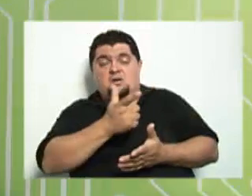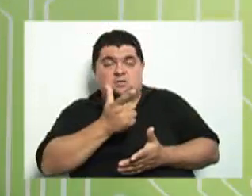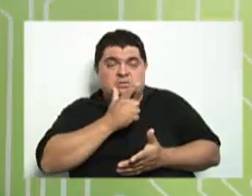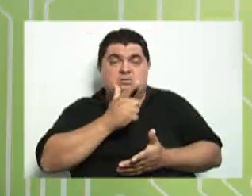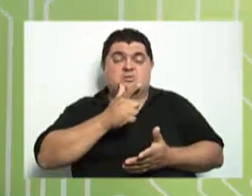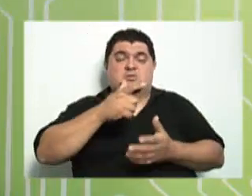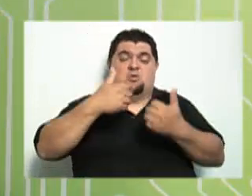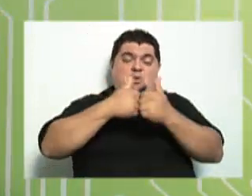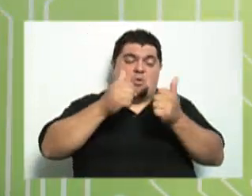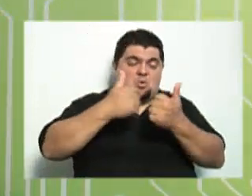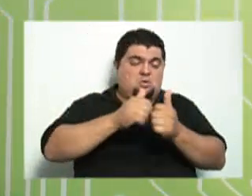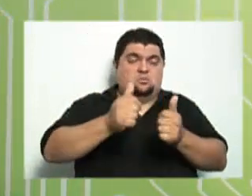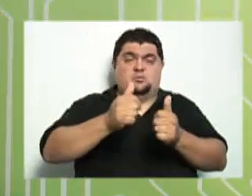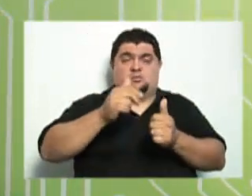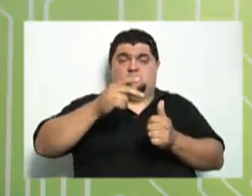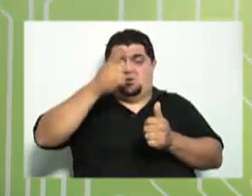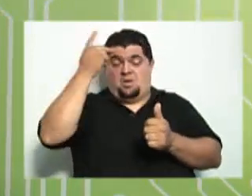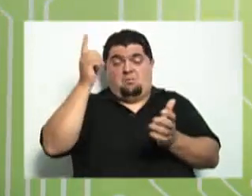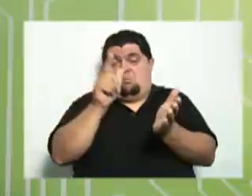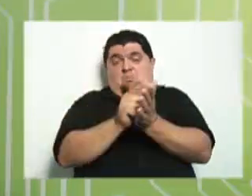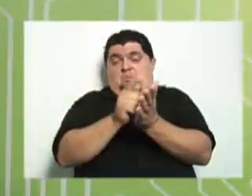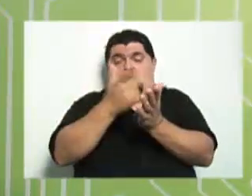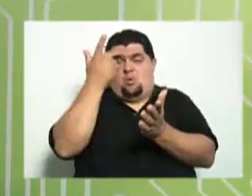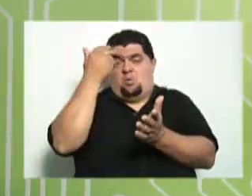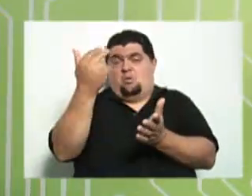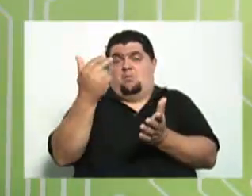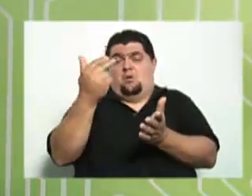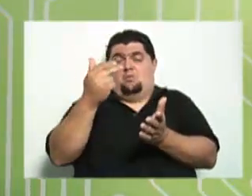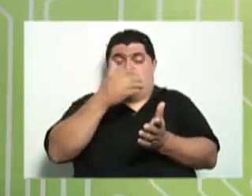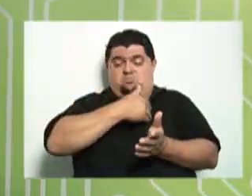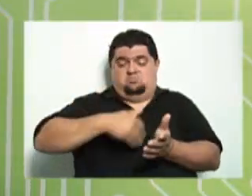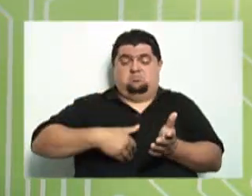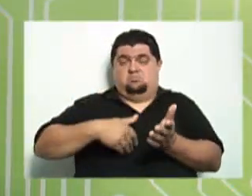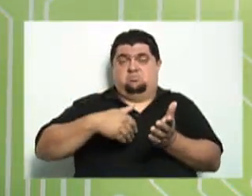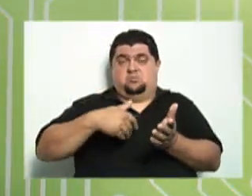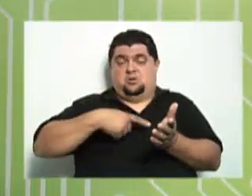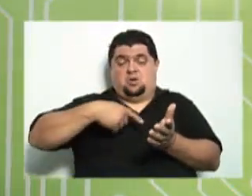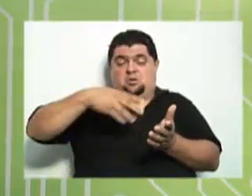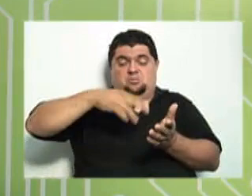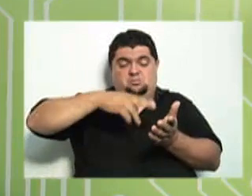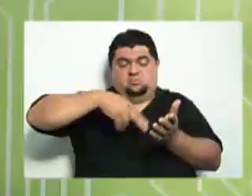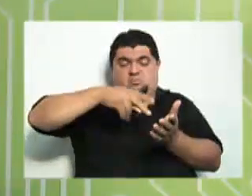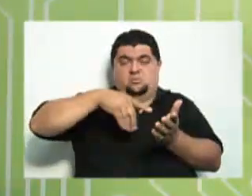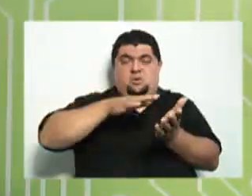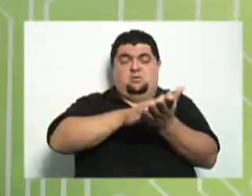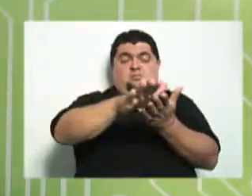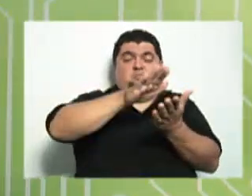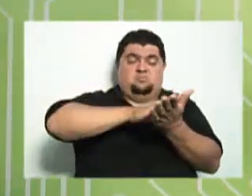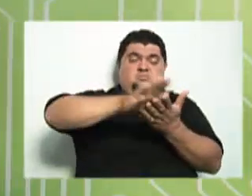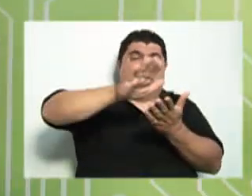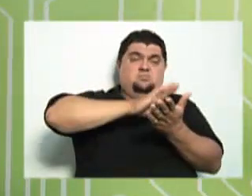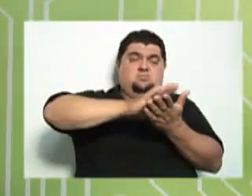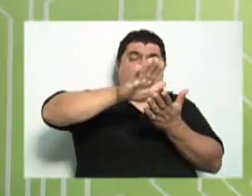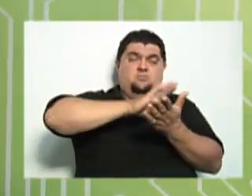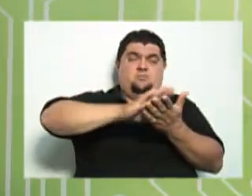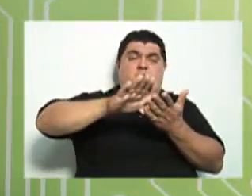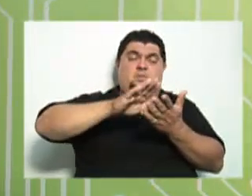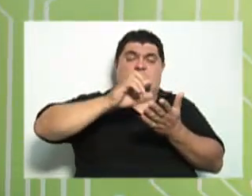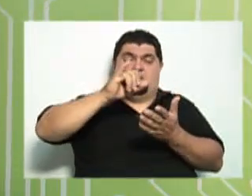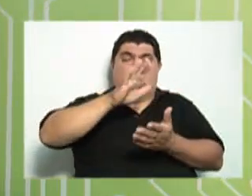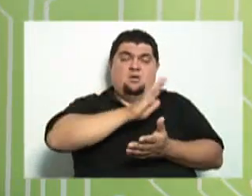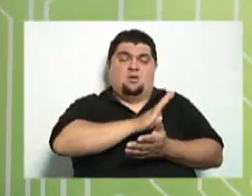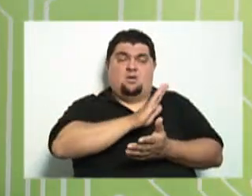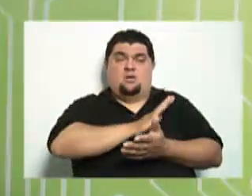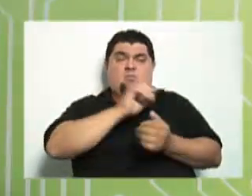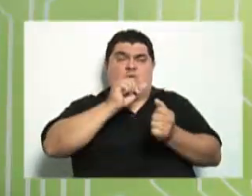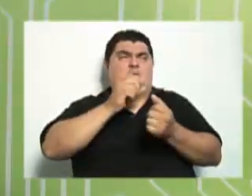que você utiliza, é um papel que o governo imprime, o governo tem o papel, tem a tinta, tem a impressora. Se isso fosse realmente riqueza, o